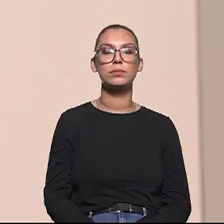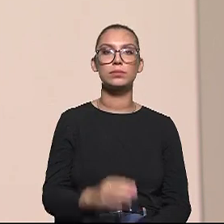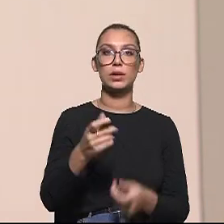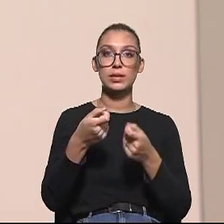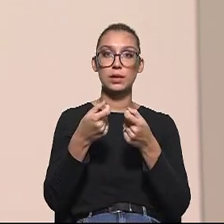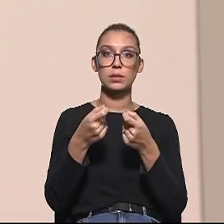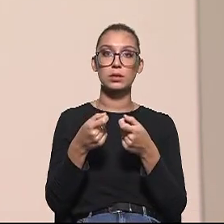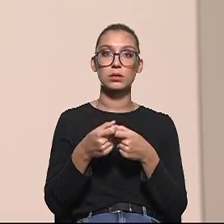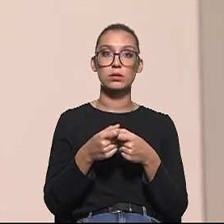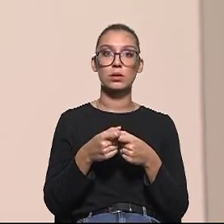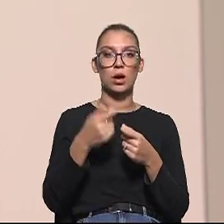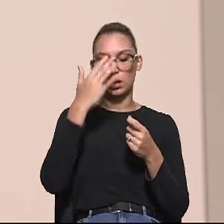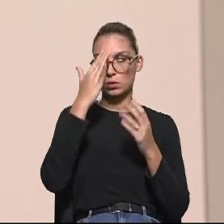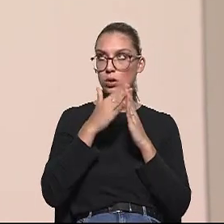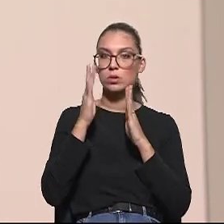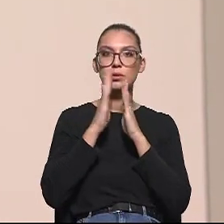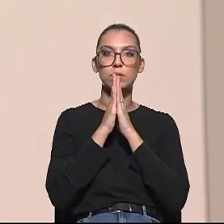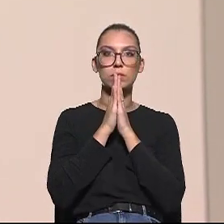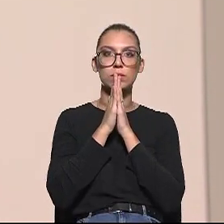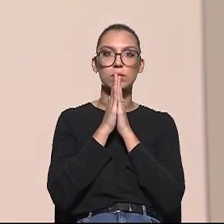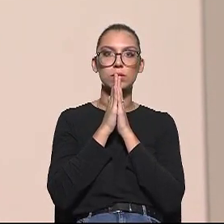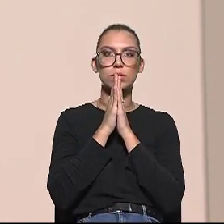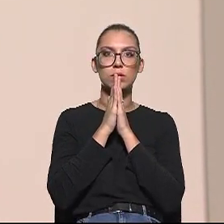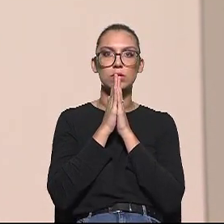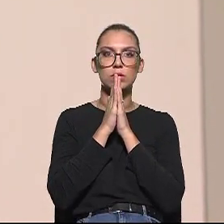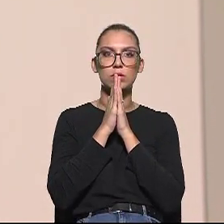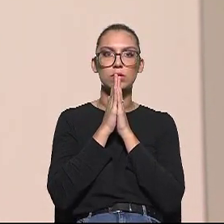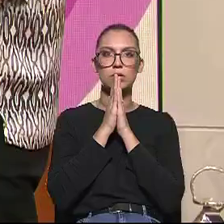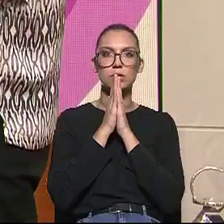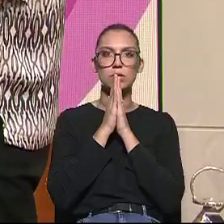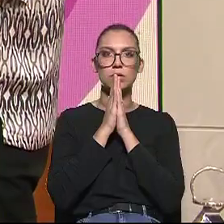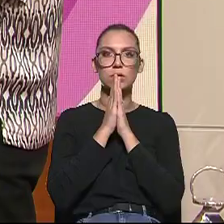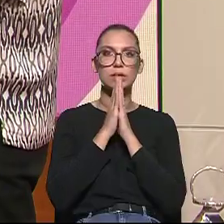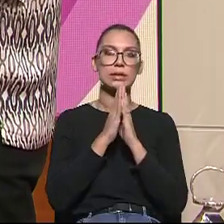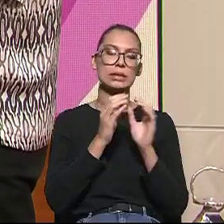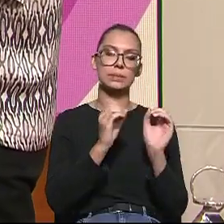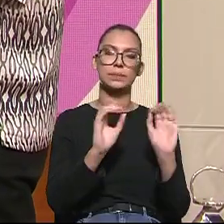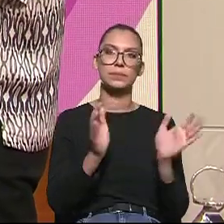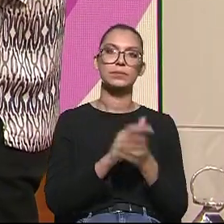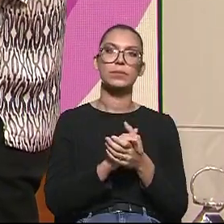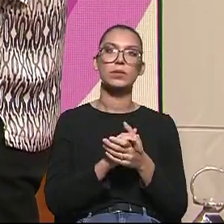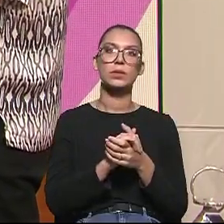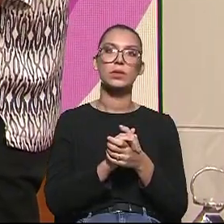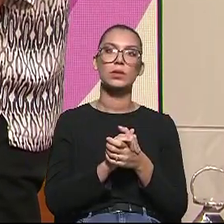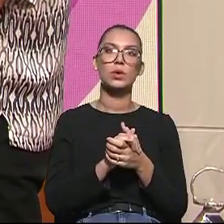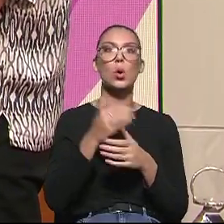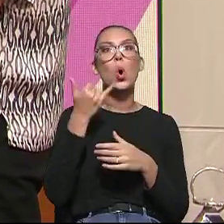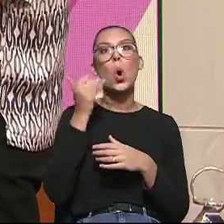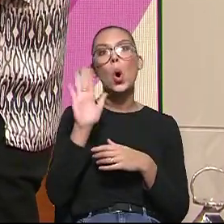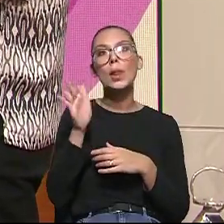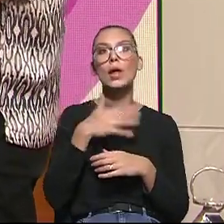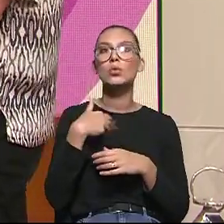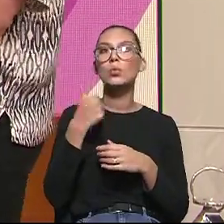SMS. SMS, ai meu Deus. Oh, 3 formas de atender o telemóvel. Não, querida, está a 0. Esqueço. É, olá, estou